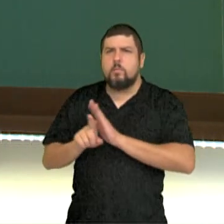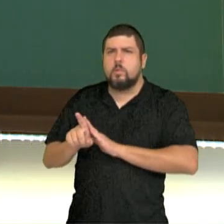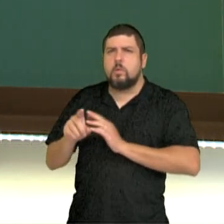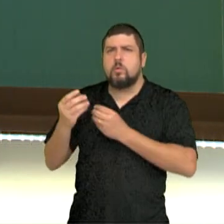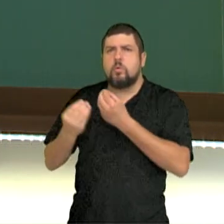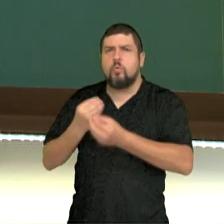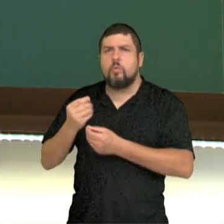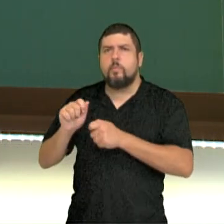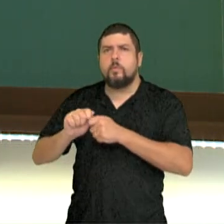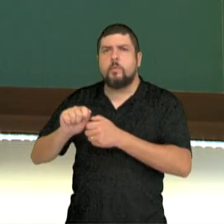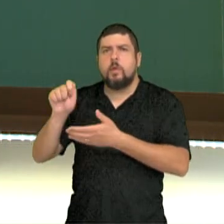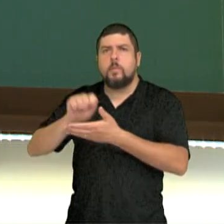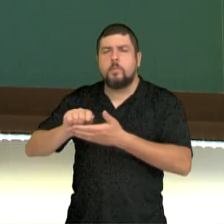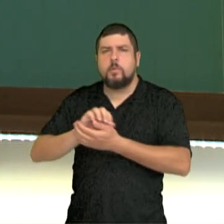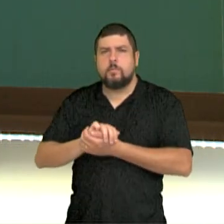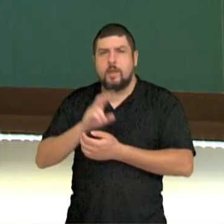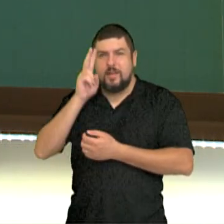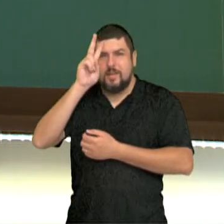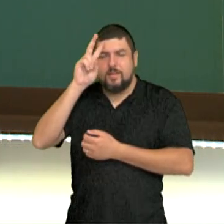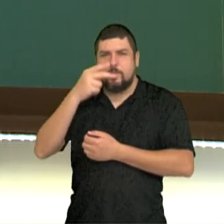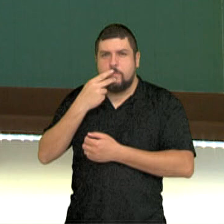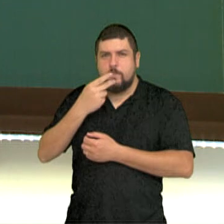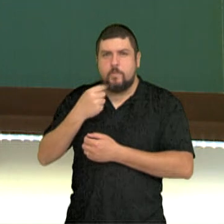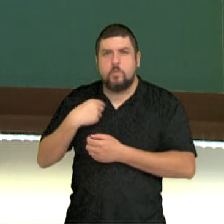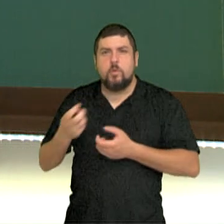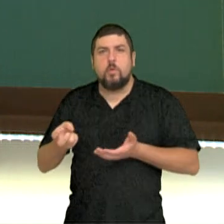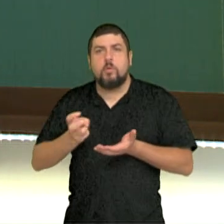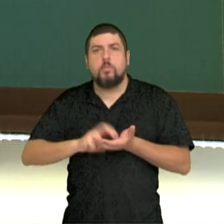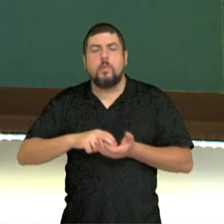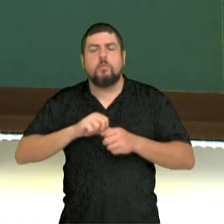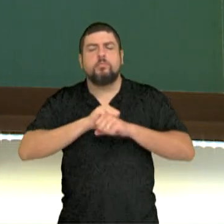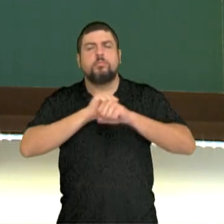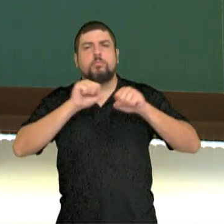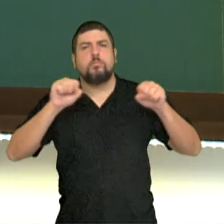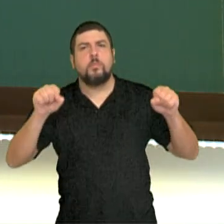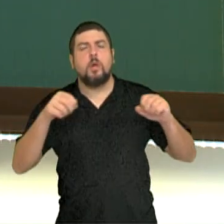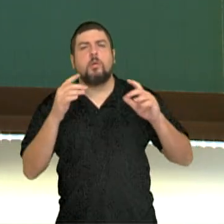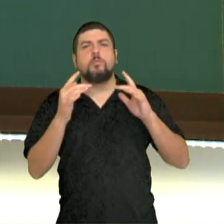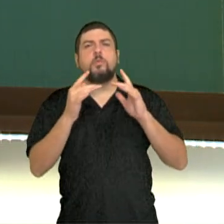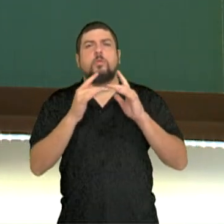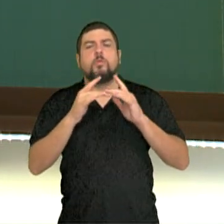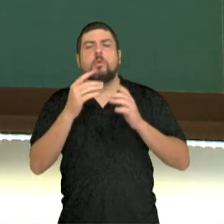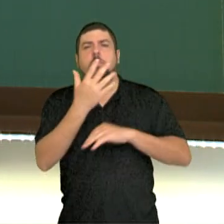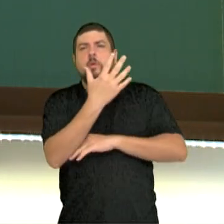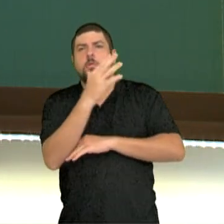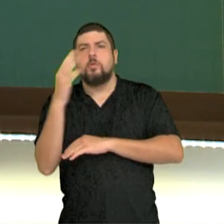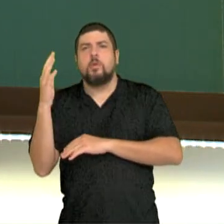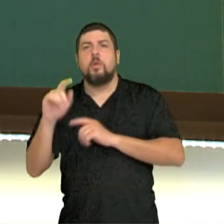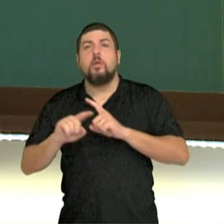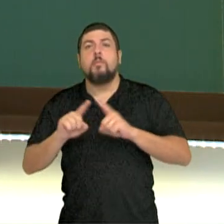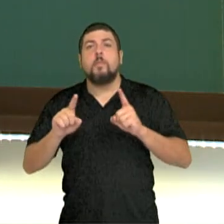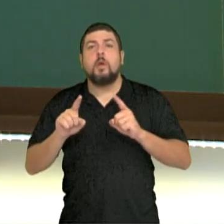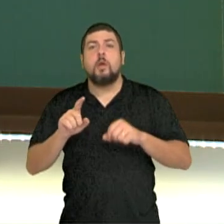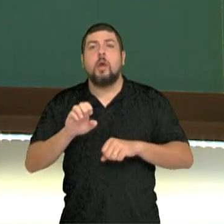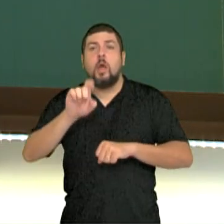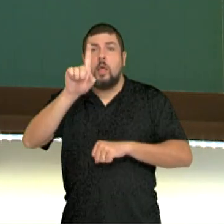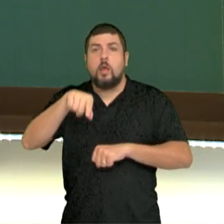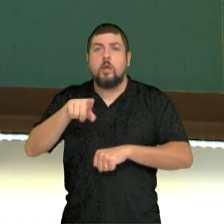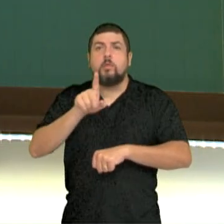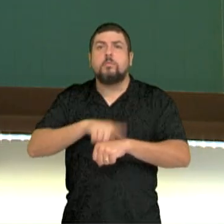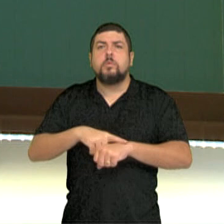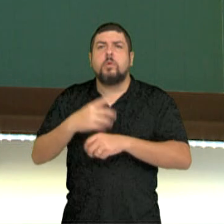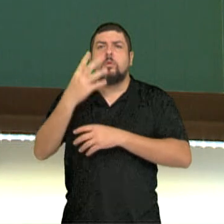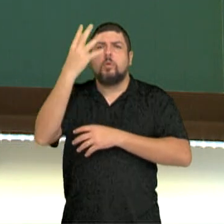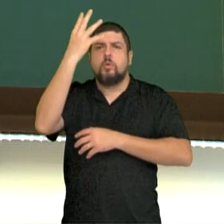ele falou que de manhã ele se prepara tendo contato com a natureza, mas que esses poemas acabam vindo para ele, que ele